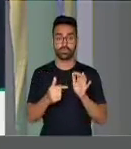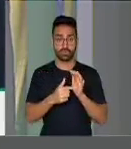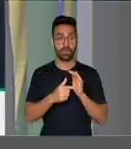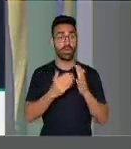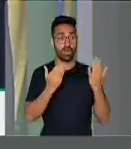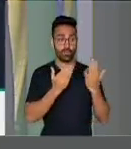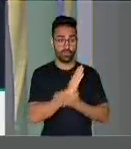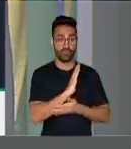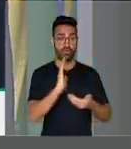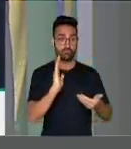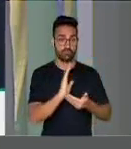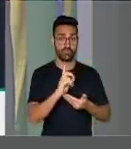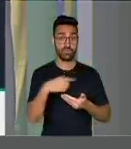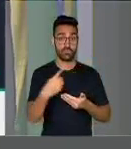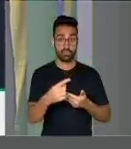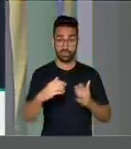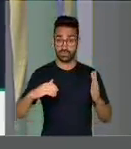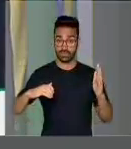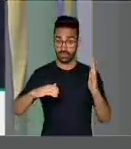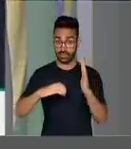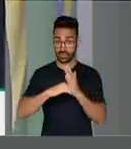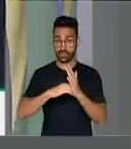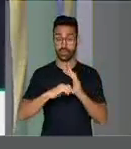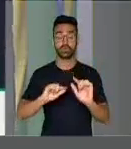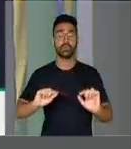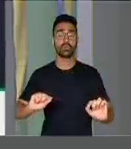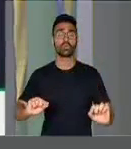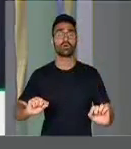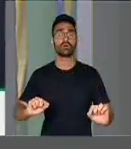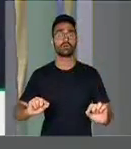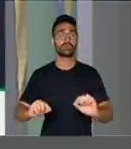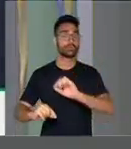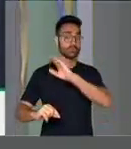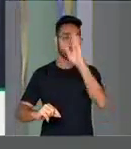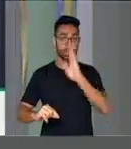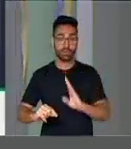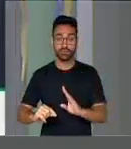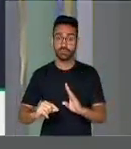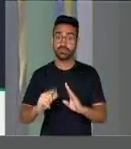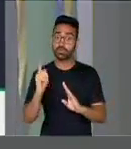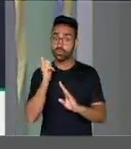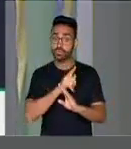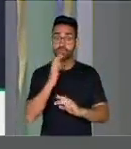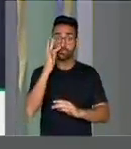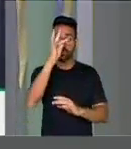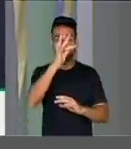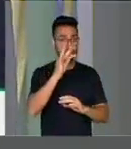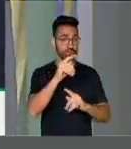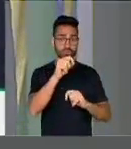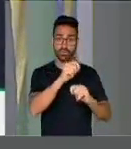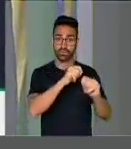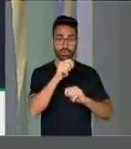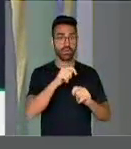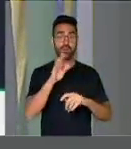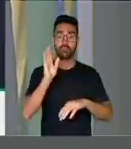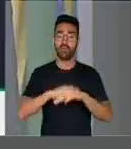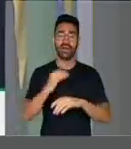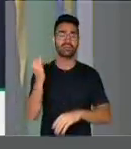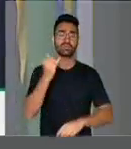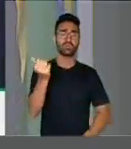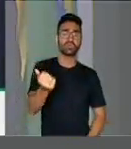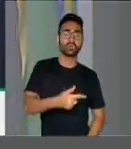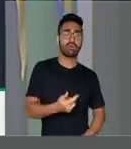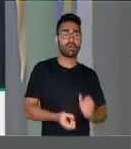na Câmara e no Senado, para dar ao país o norte do futuro. Ele é mais importante do que uma Assembleia Nacional